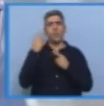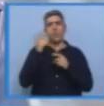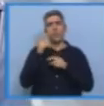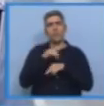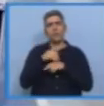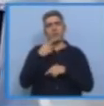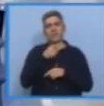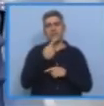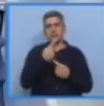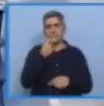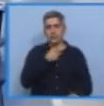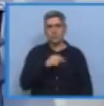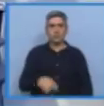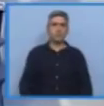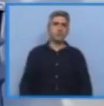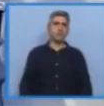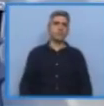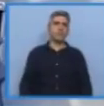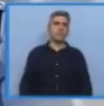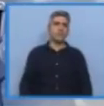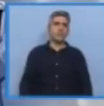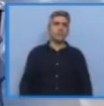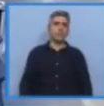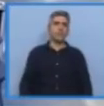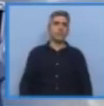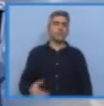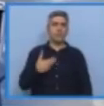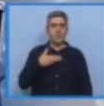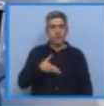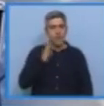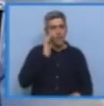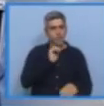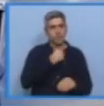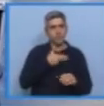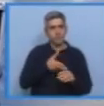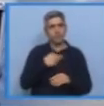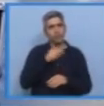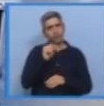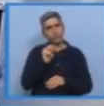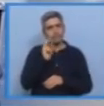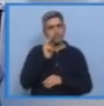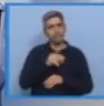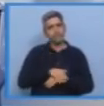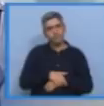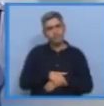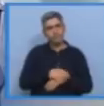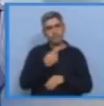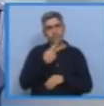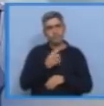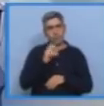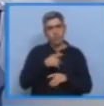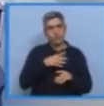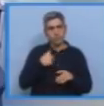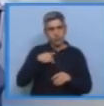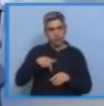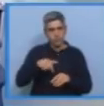que ele era esquisito. E, até que eu passava junto à cama dele e ficava um pedacinho, no fundo, para lhe dizer: quando quiser